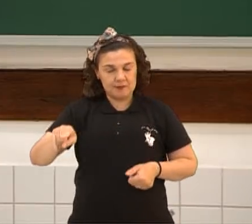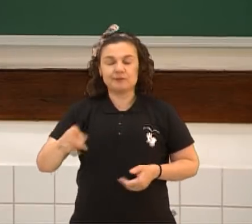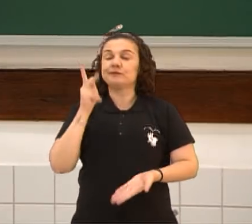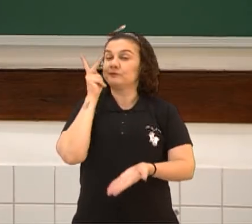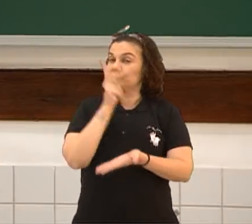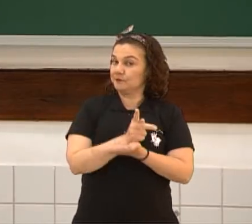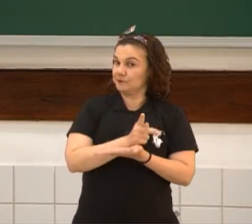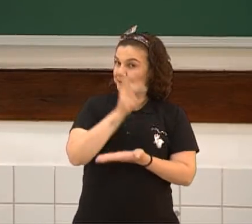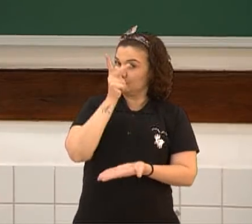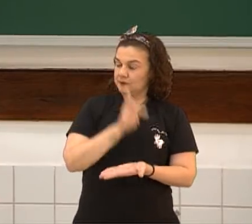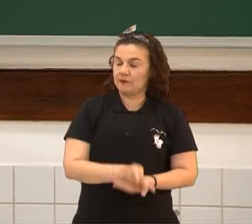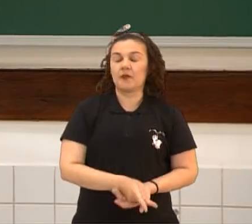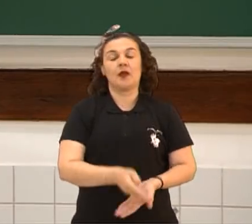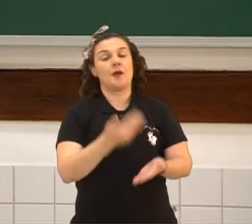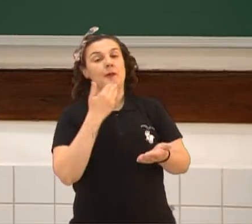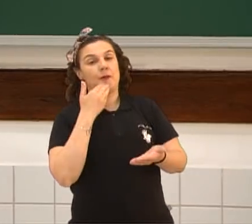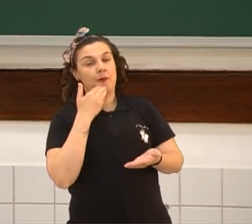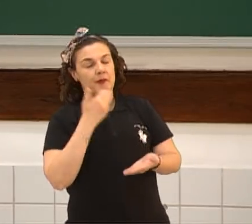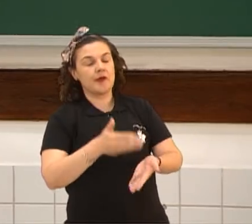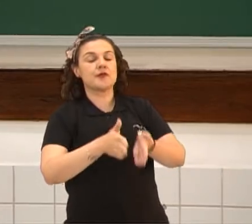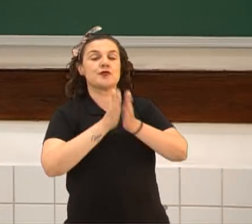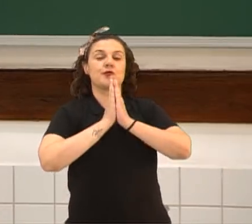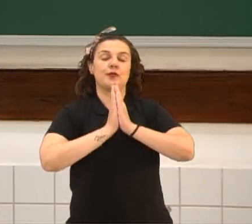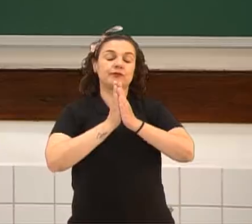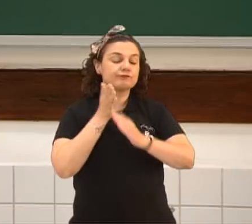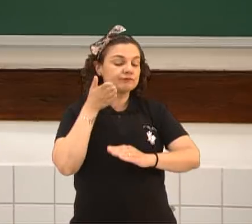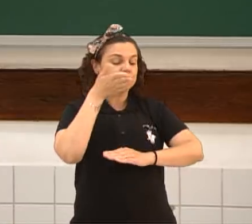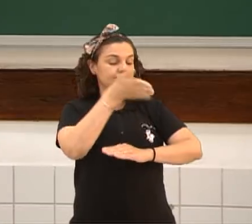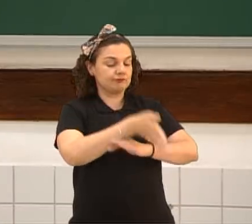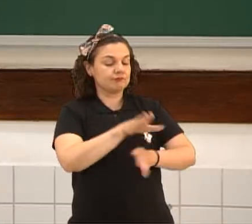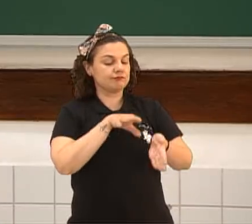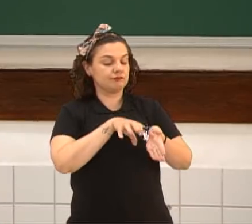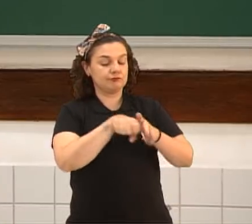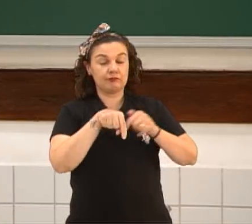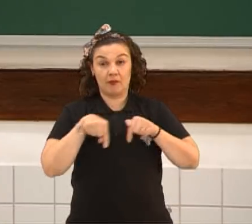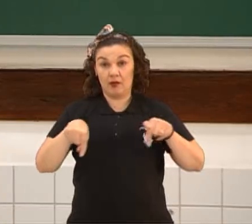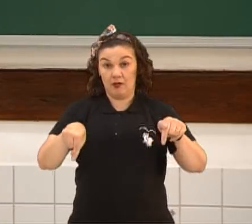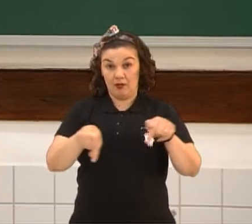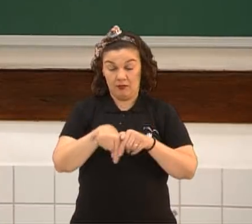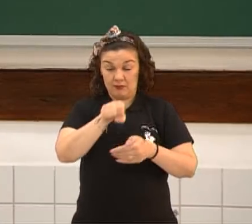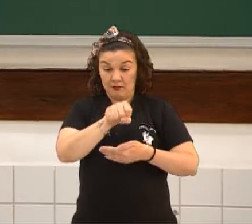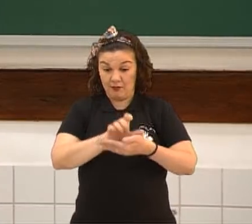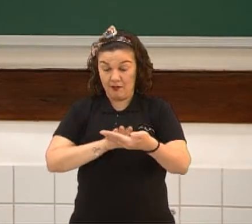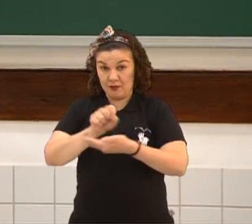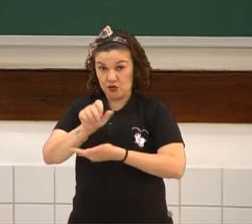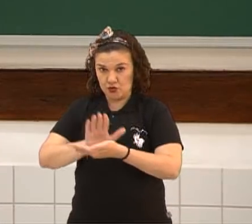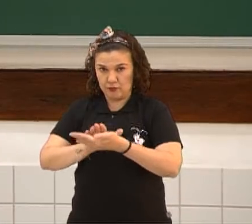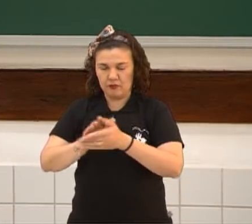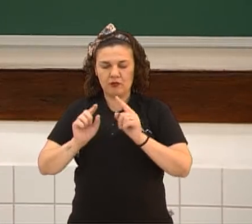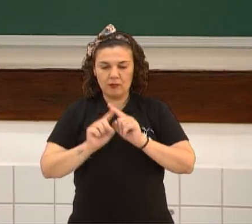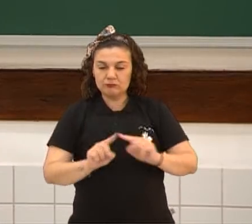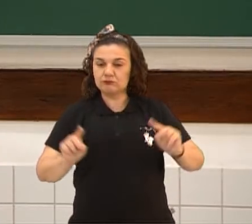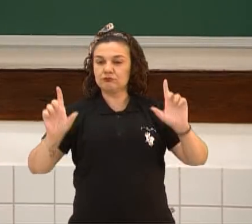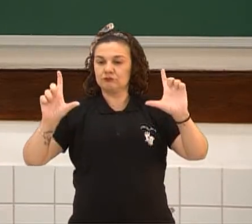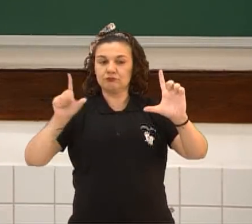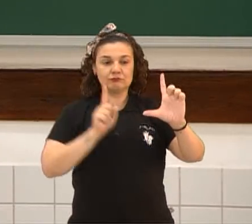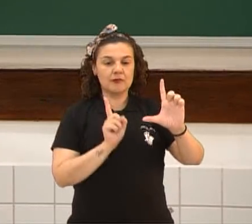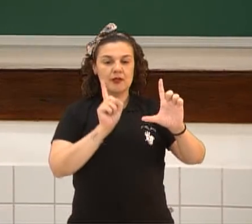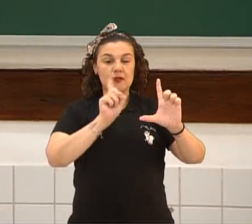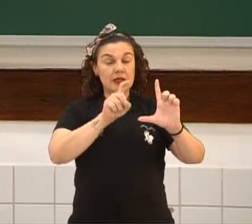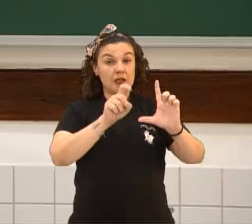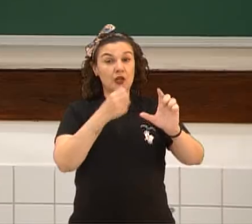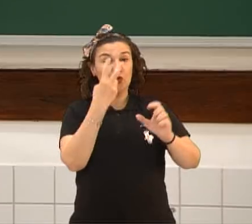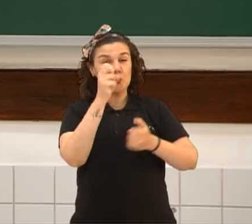velho recadinho de sempre, né? Peço que entre lá no Classroom, realize as atividades. É um link apenas, clica naquele link, são